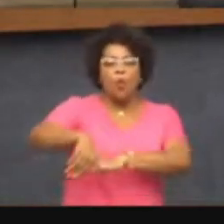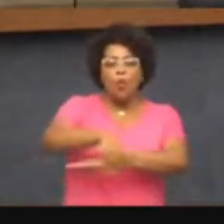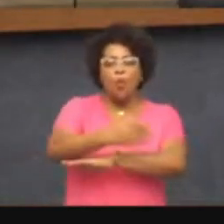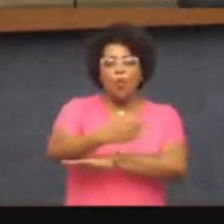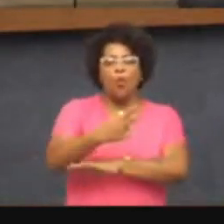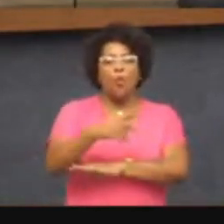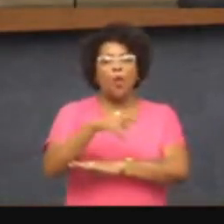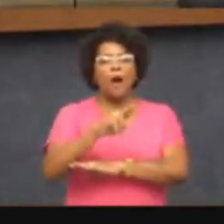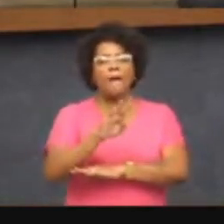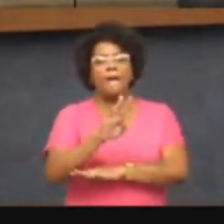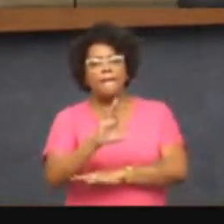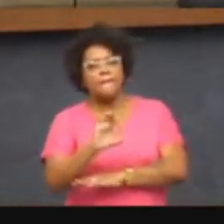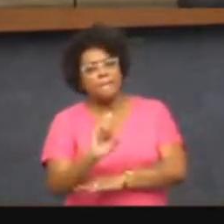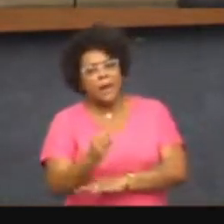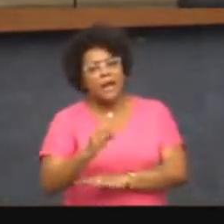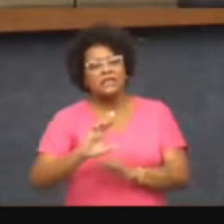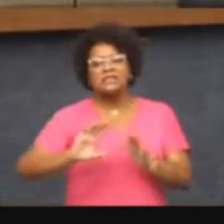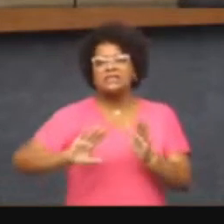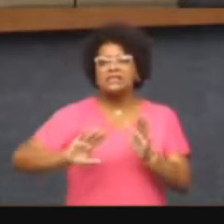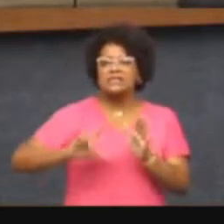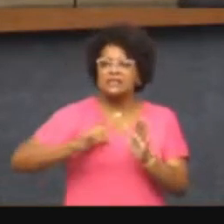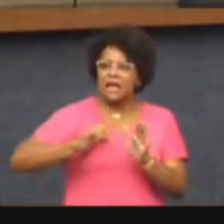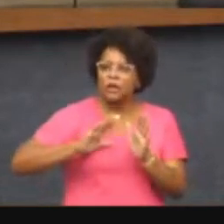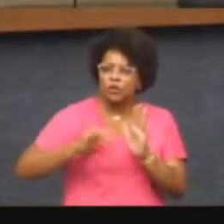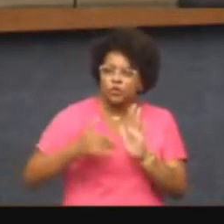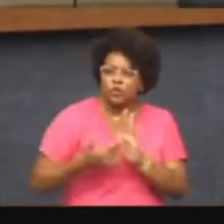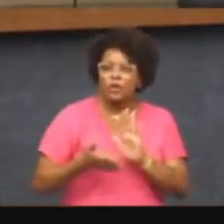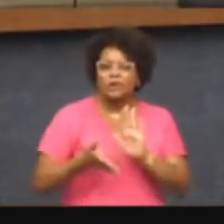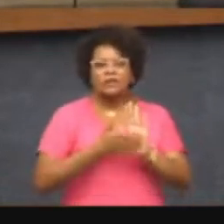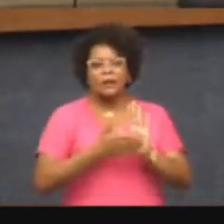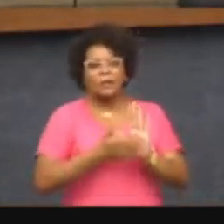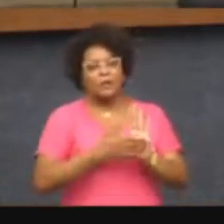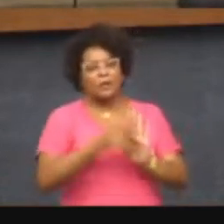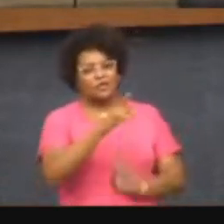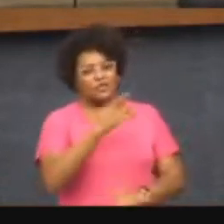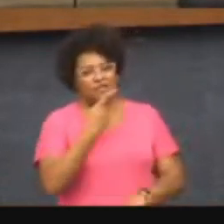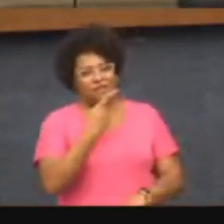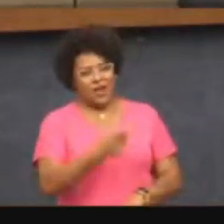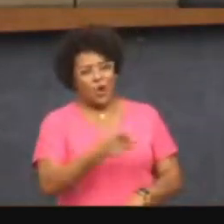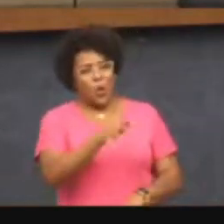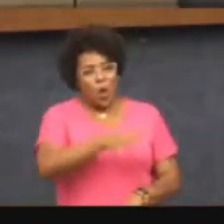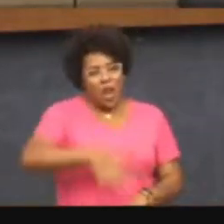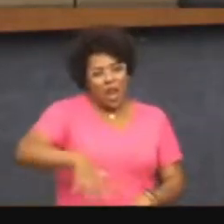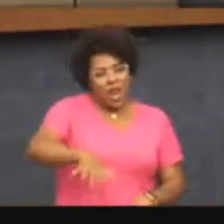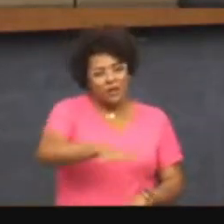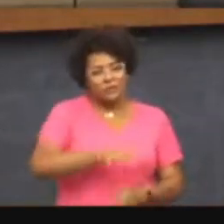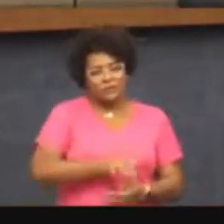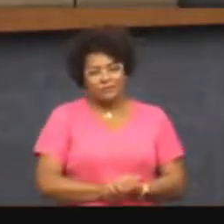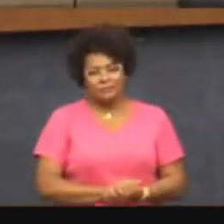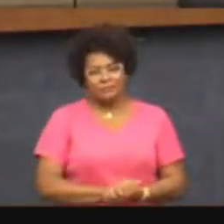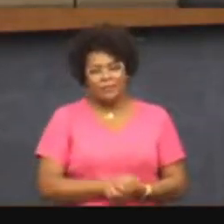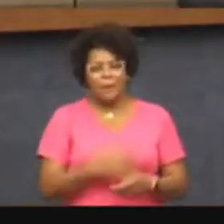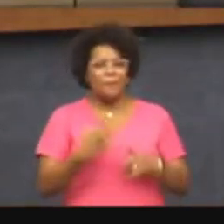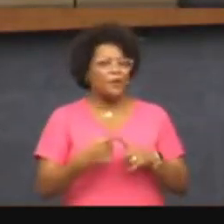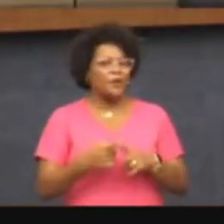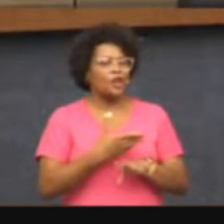esses equipamentos em conjunto naquele território. Então, por que tem toda hora falar em desativação do